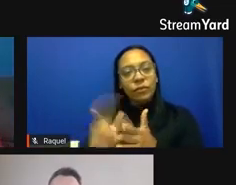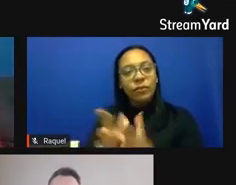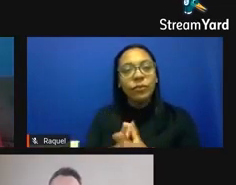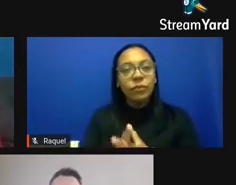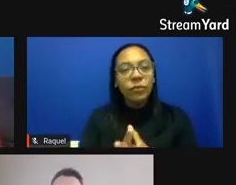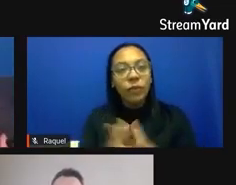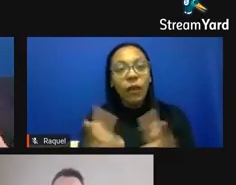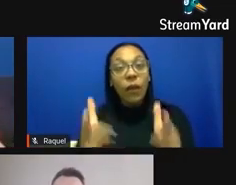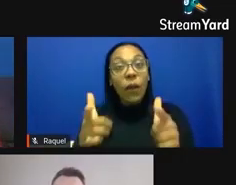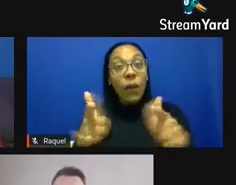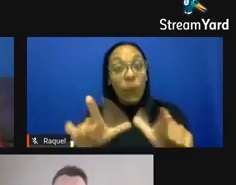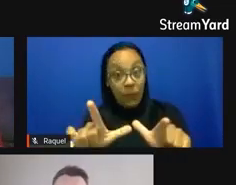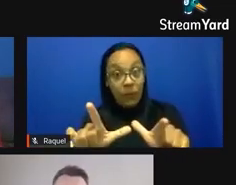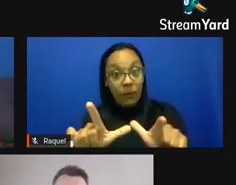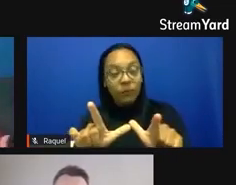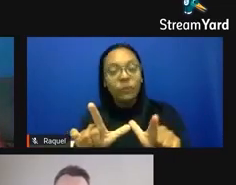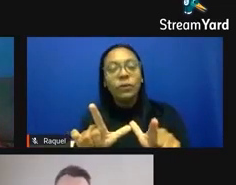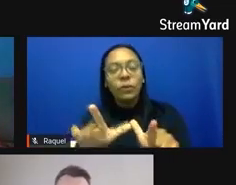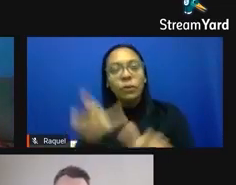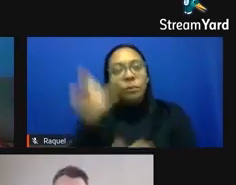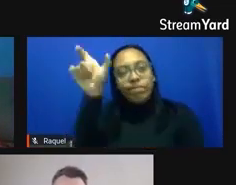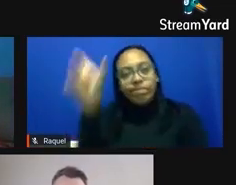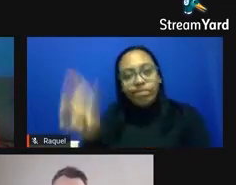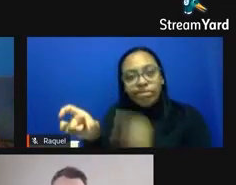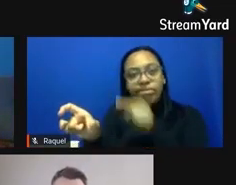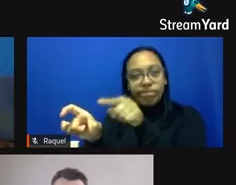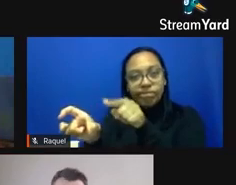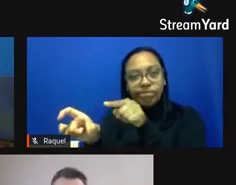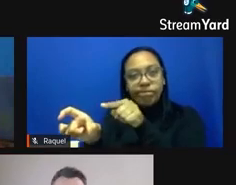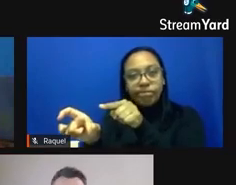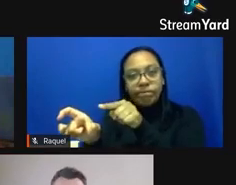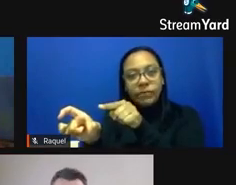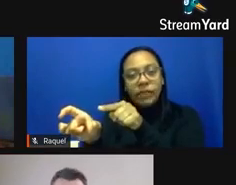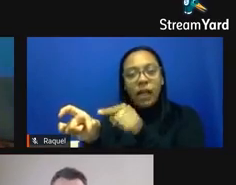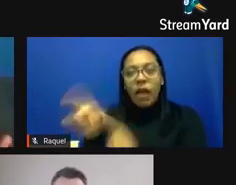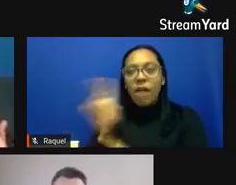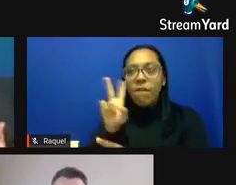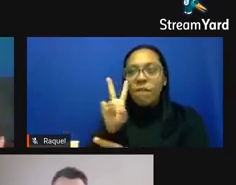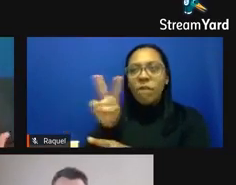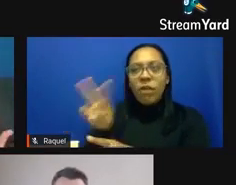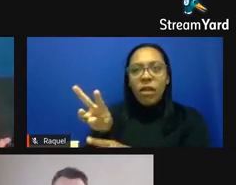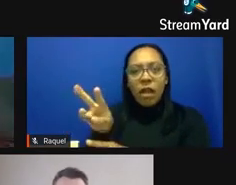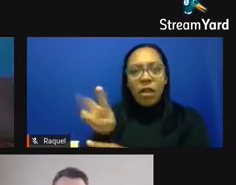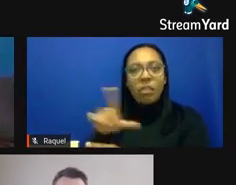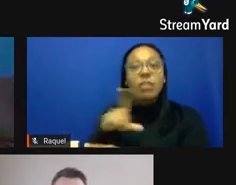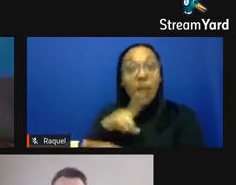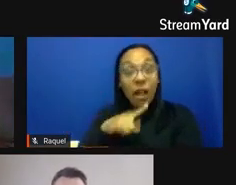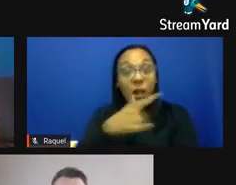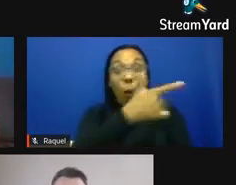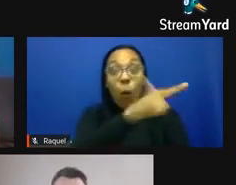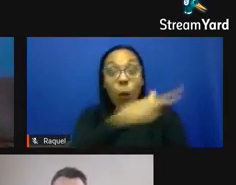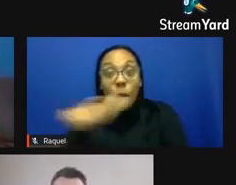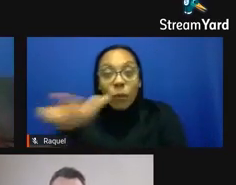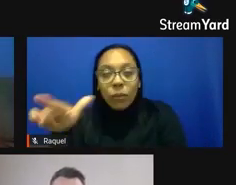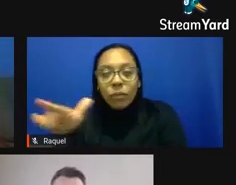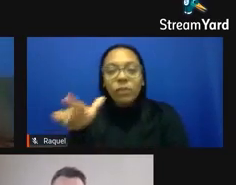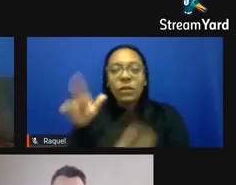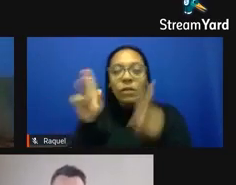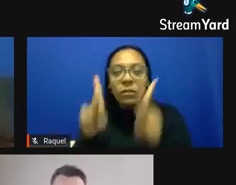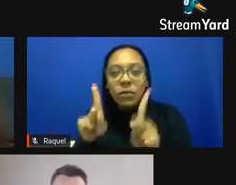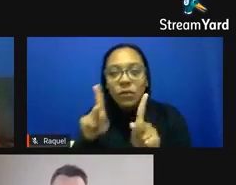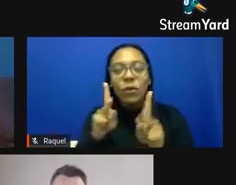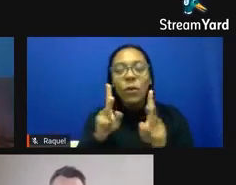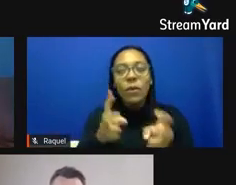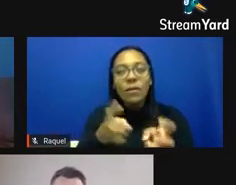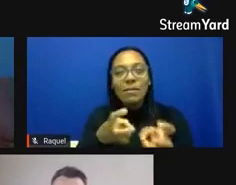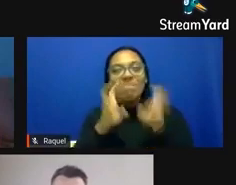quando a vítima vê que tem alguém falando por ela também, dando importância a ela, ela